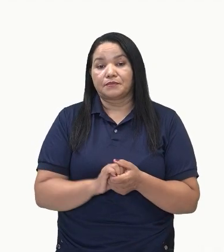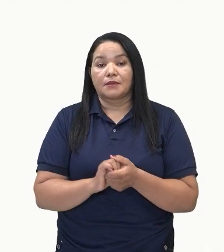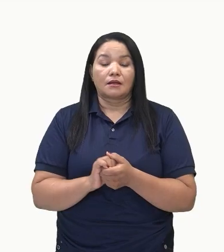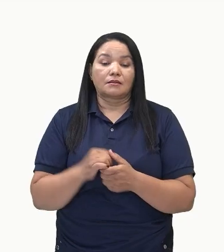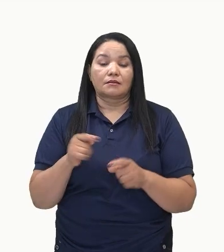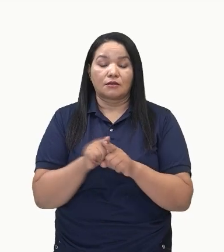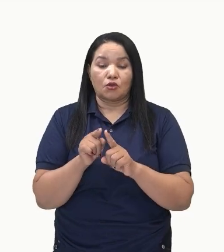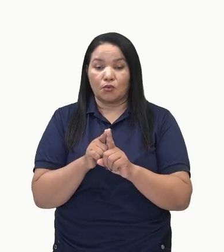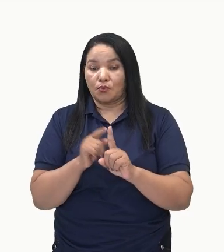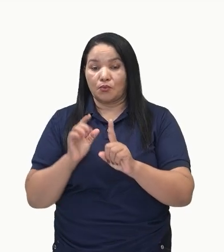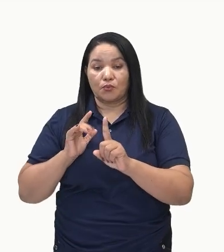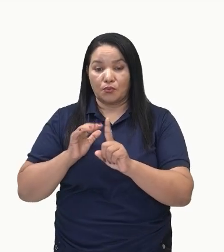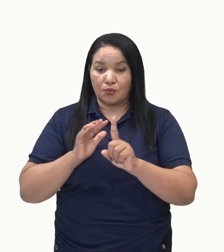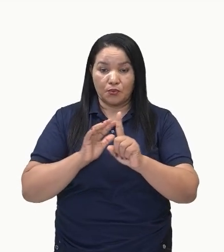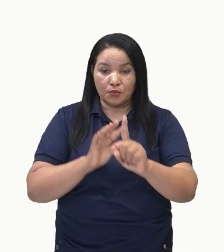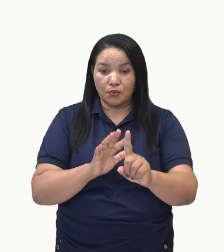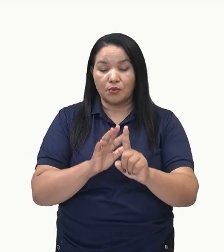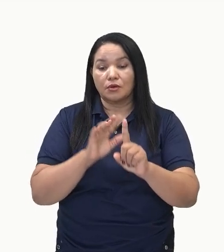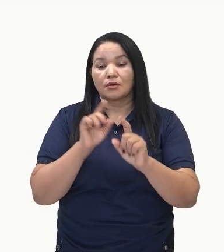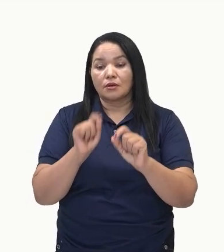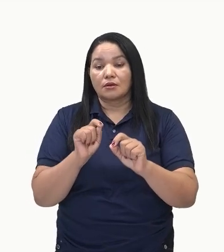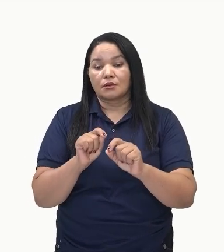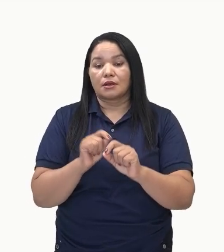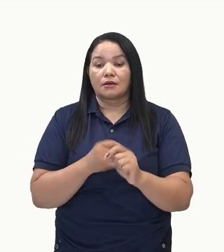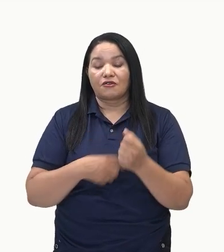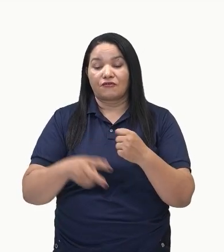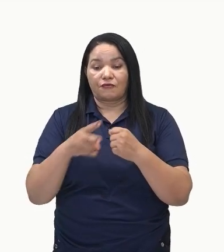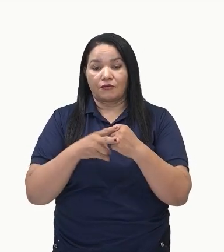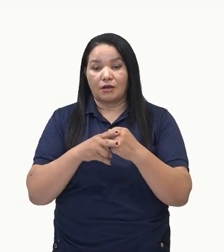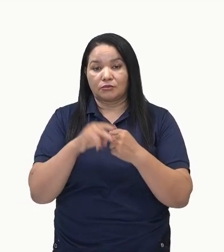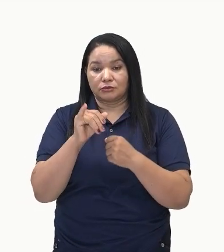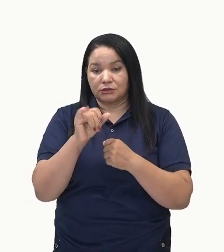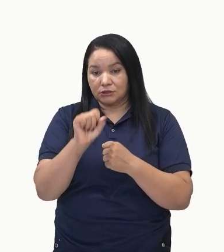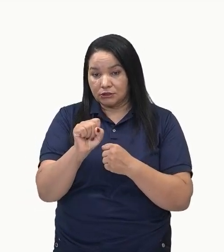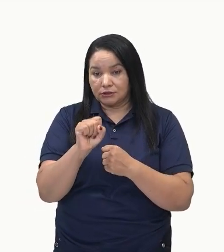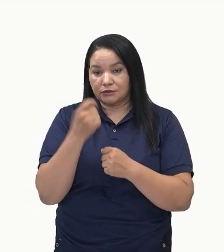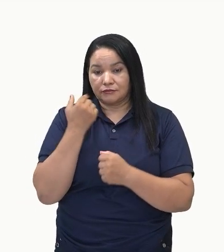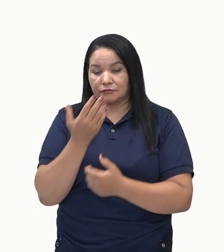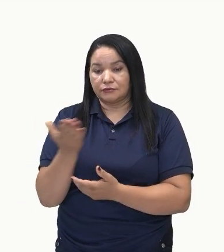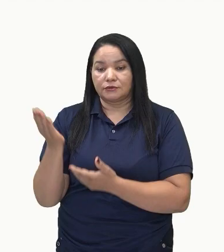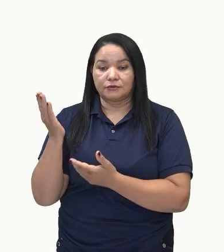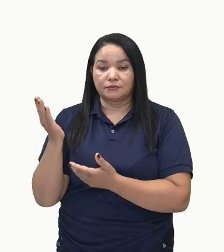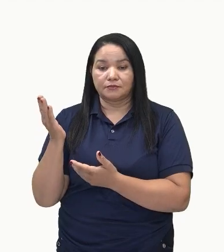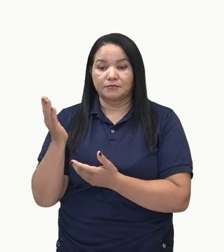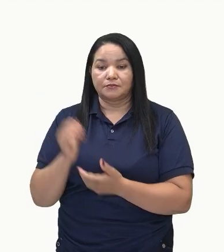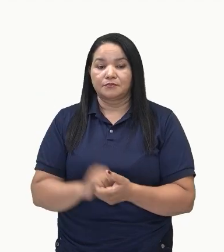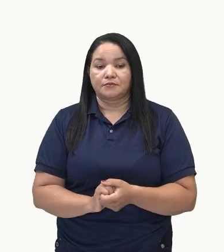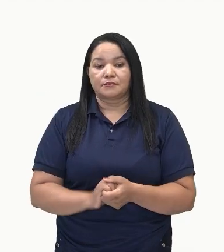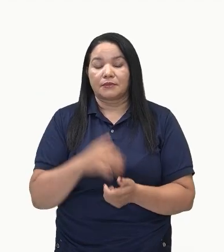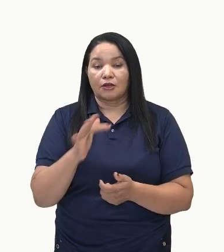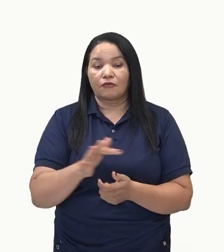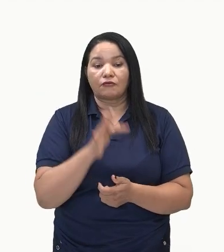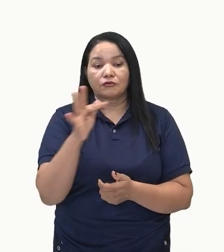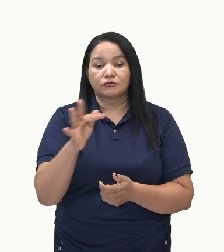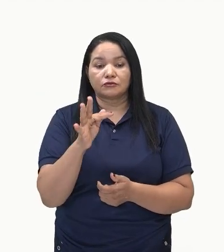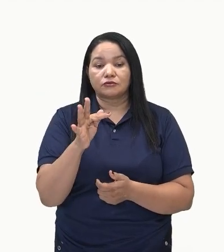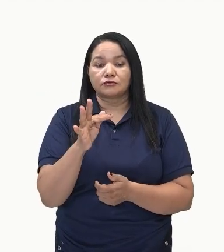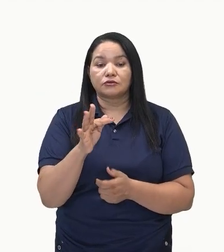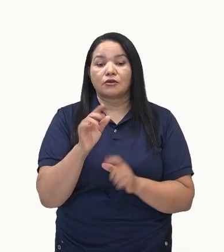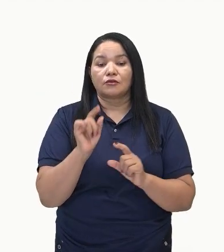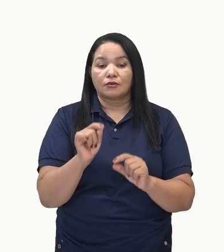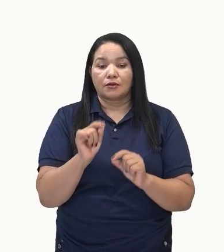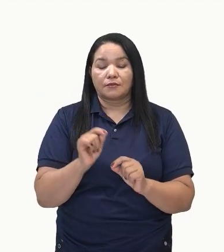Space tourism is real. Is real. In the future, no futuro, there will